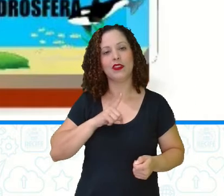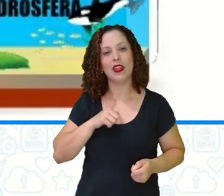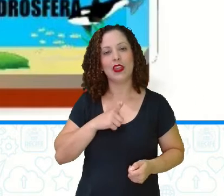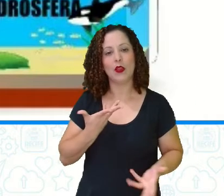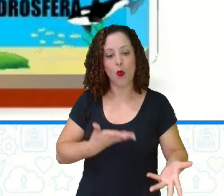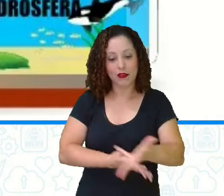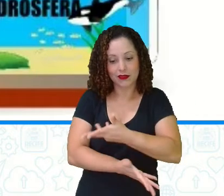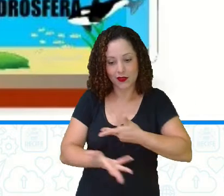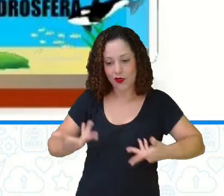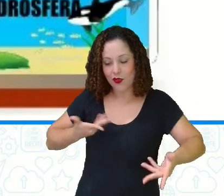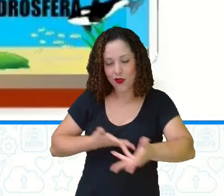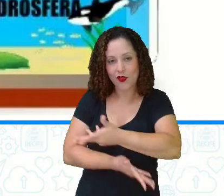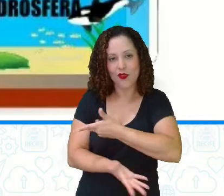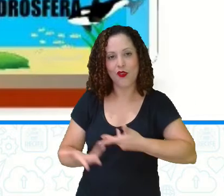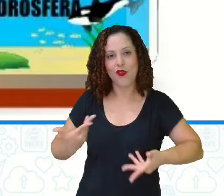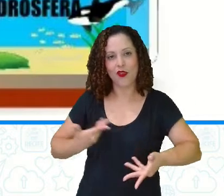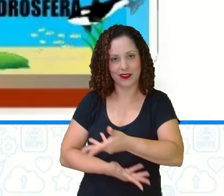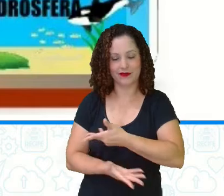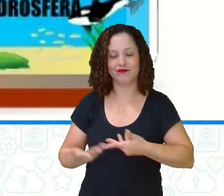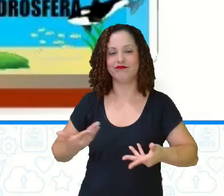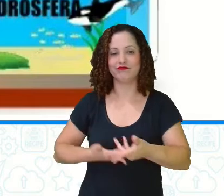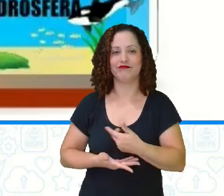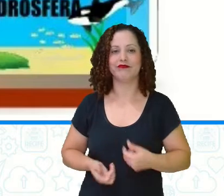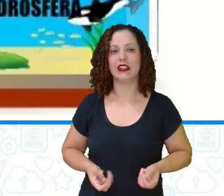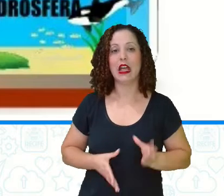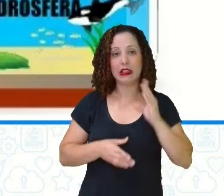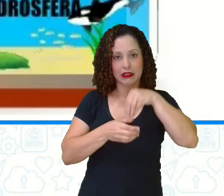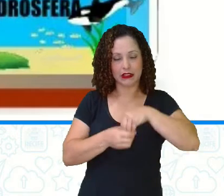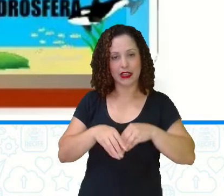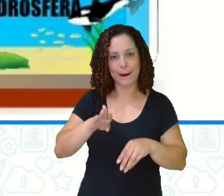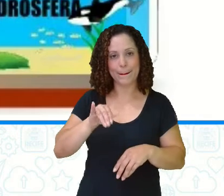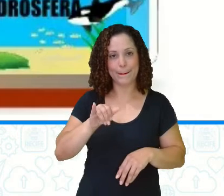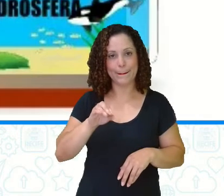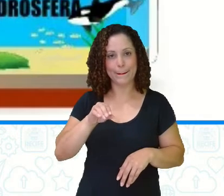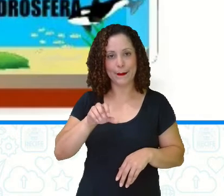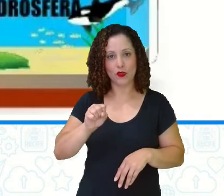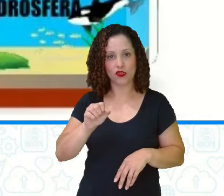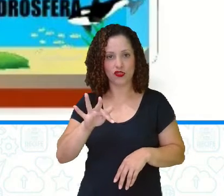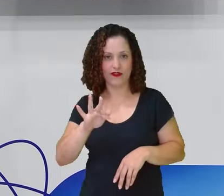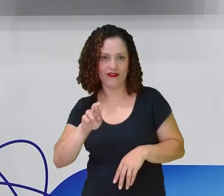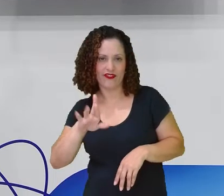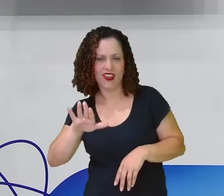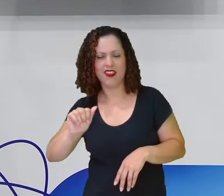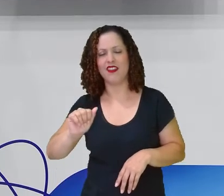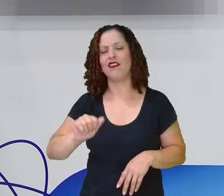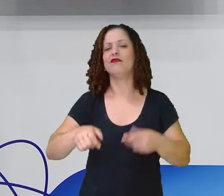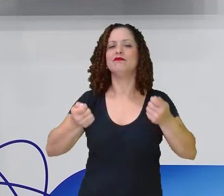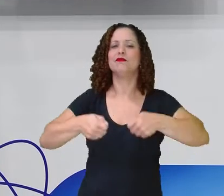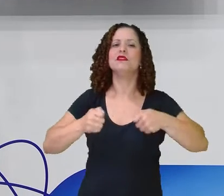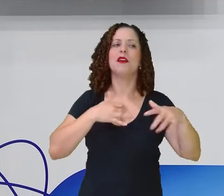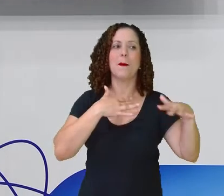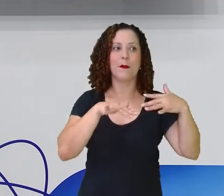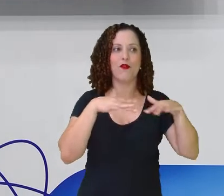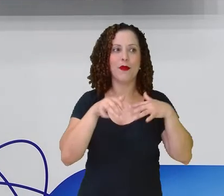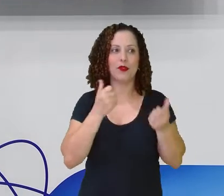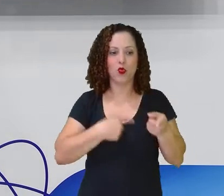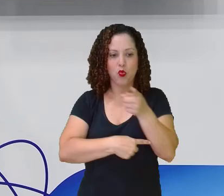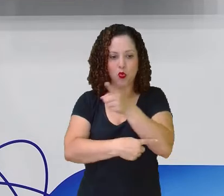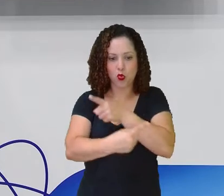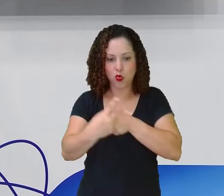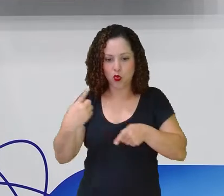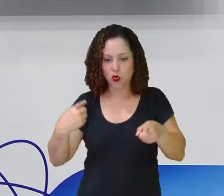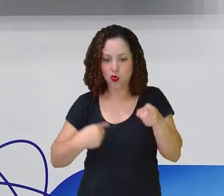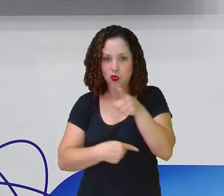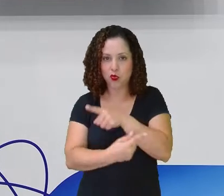de troca. Há uma relação nessa biosfera, há um movimento constante. E